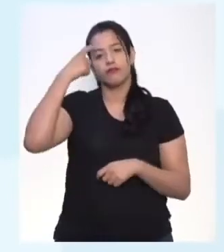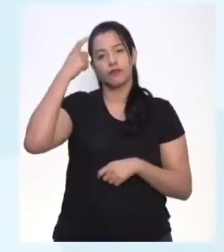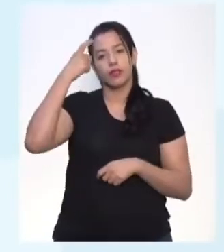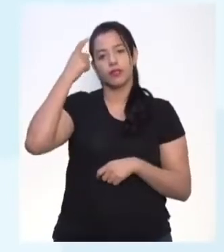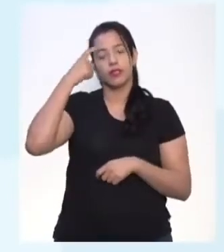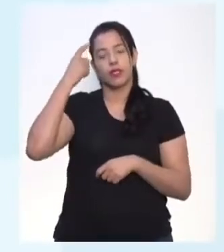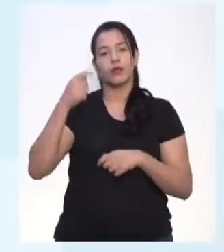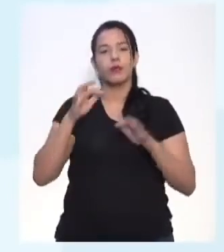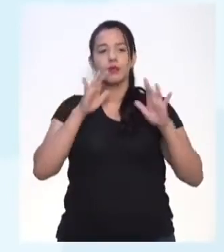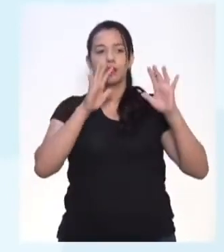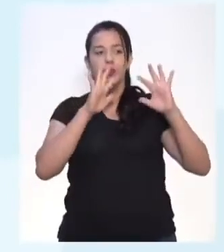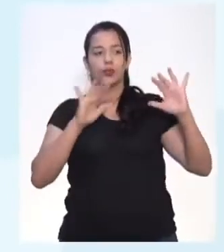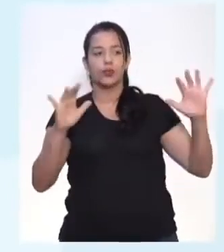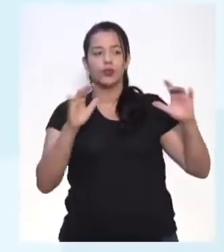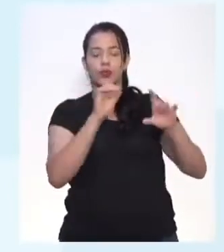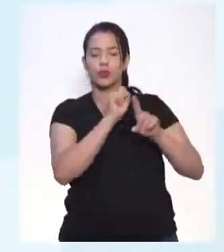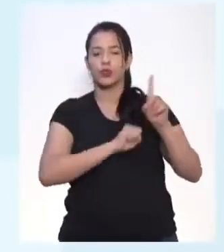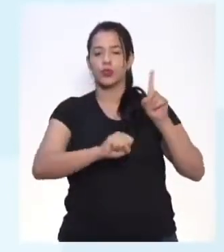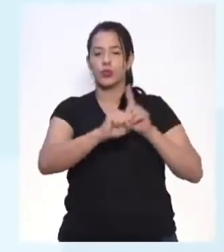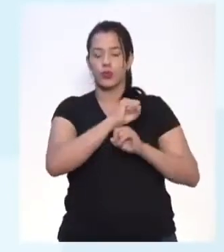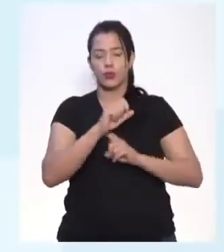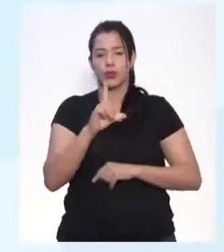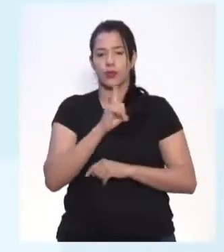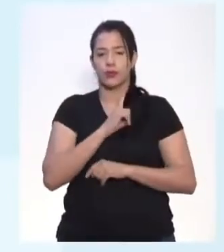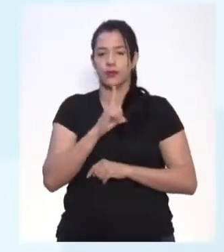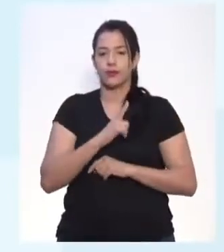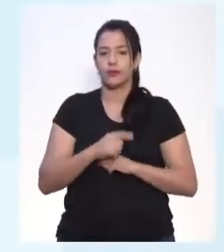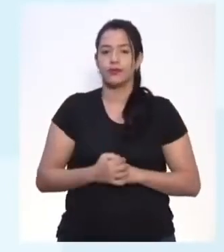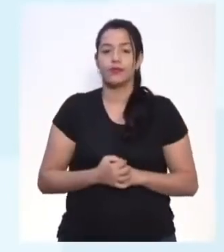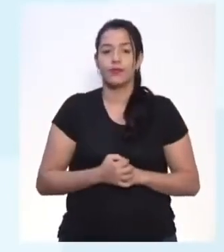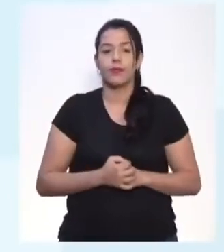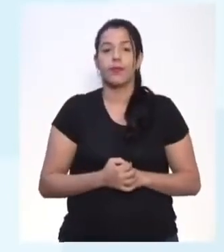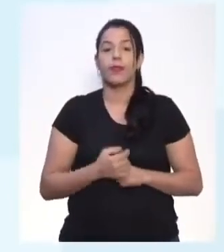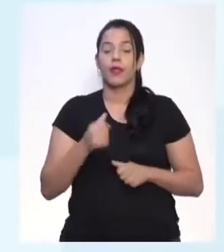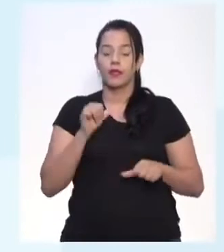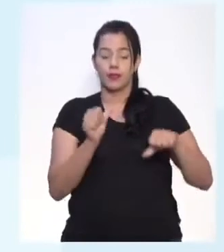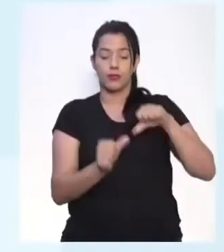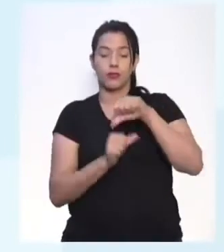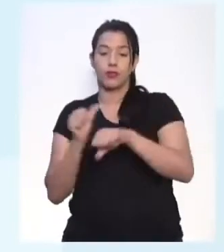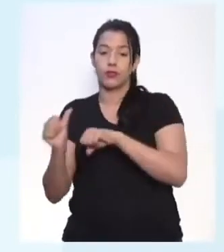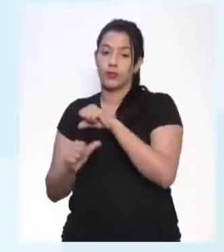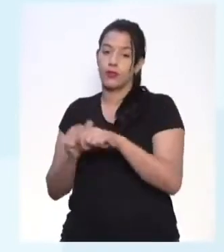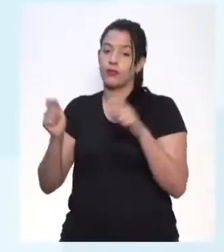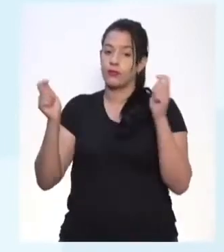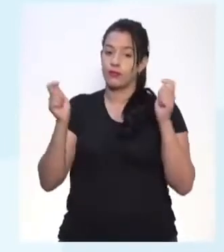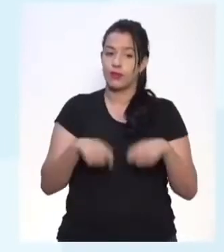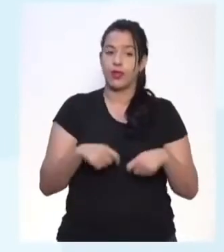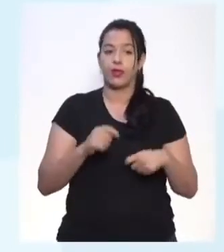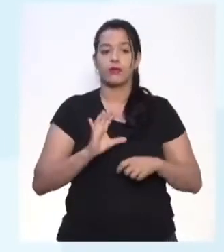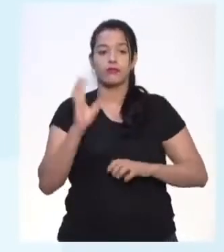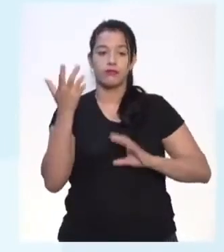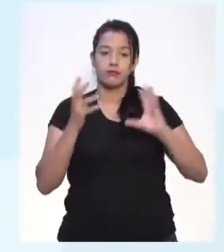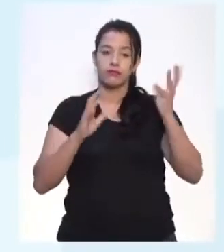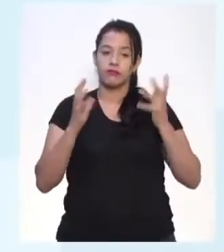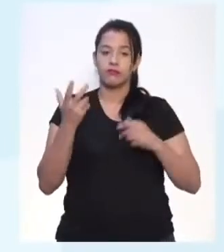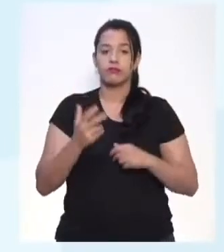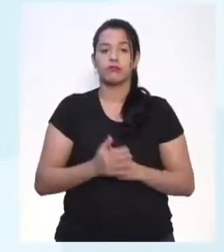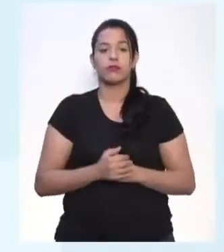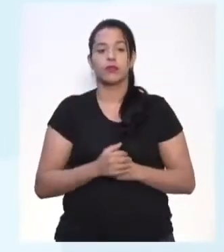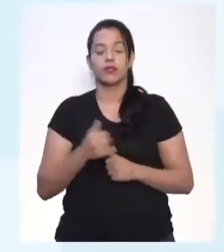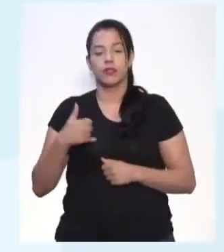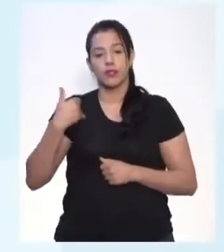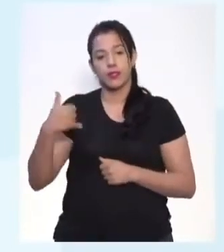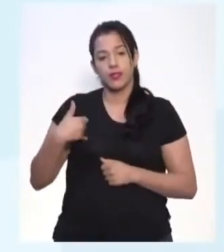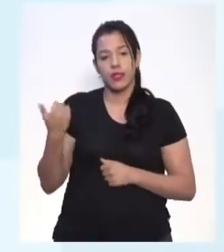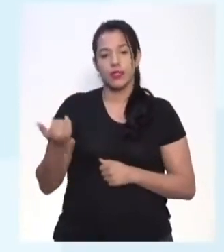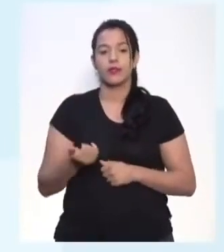da sociedade que está inserida. Estas modificações podem aparecer devido a alguns fatores como